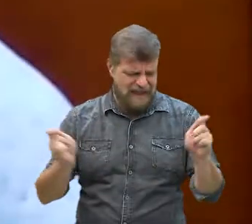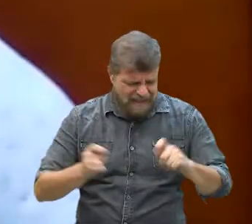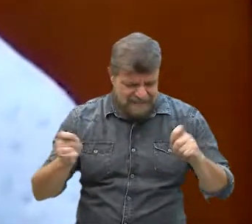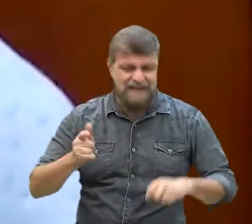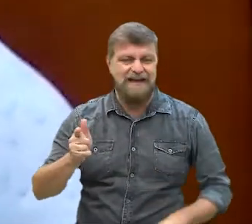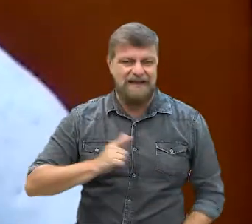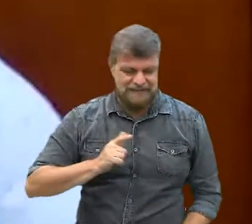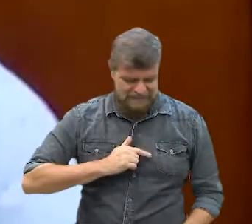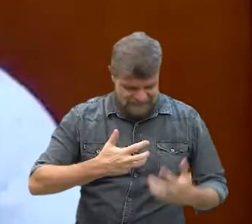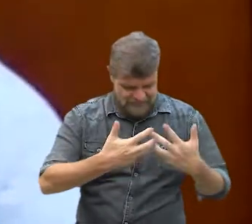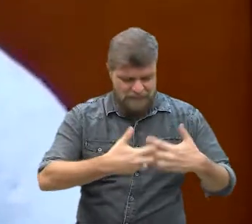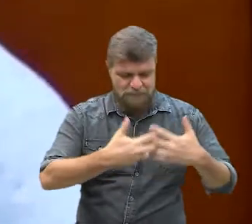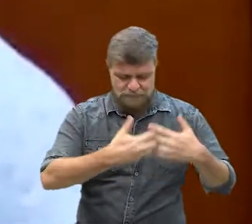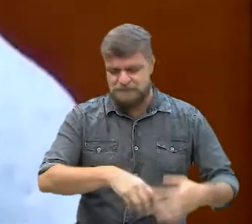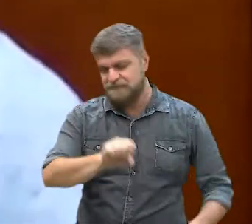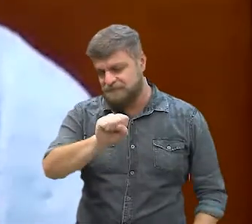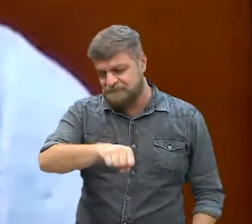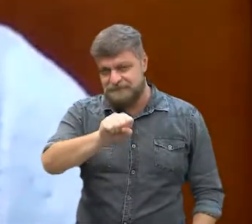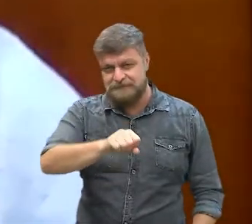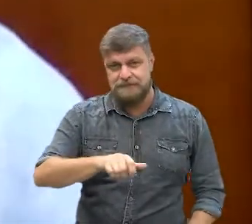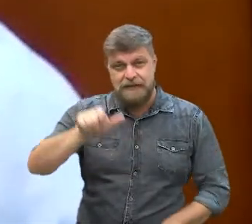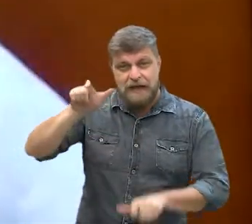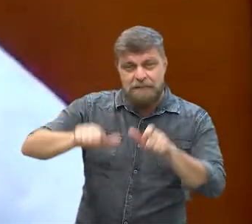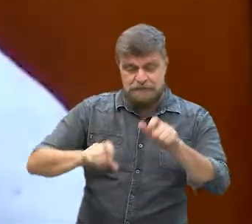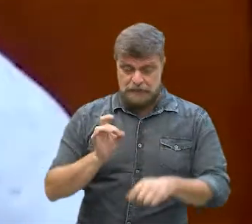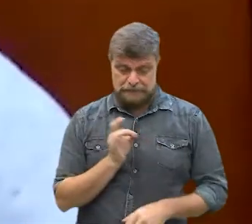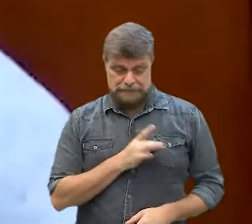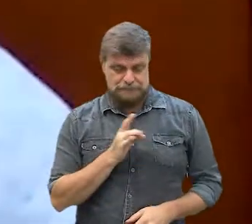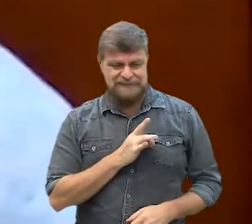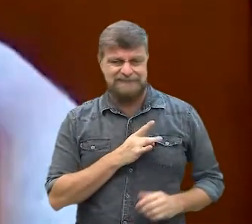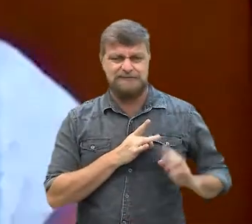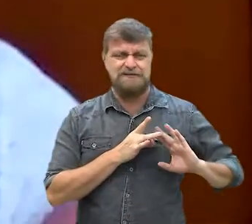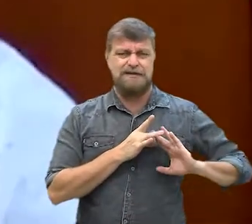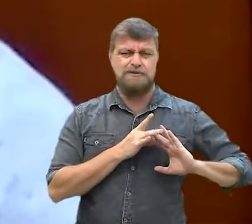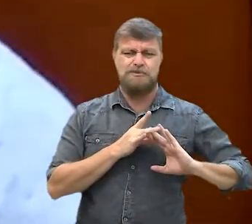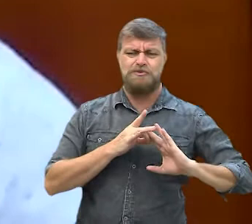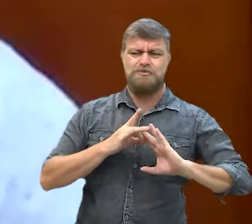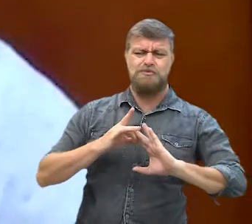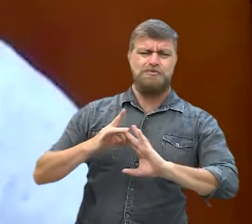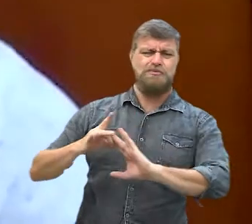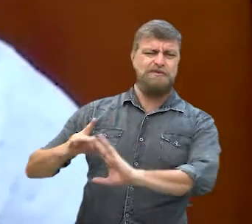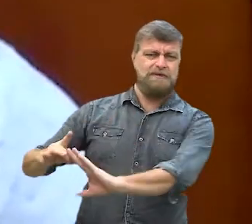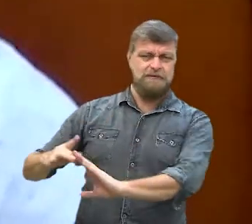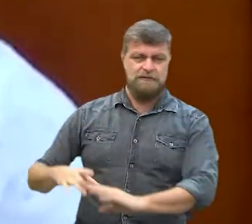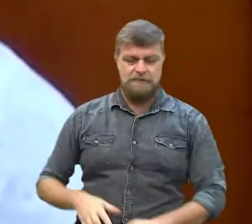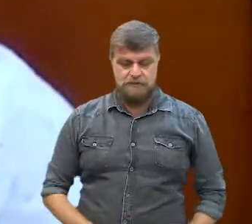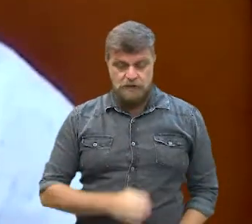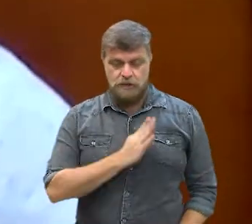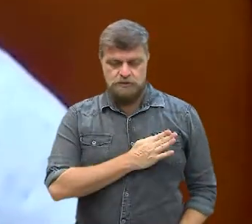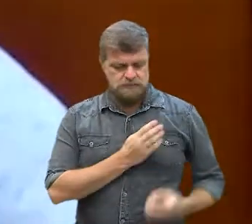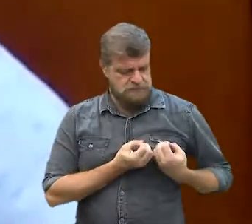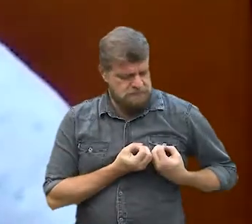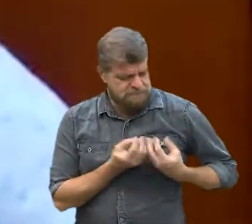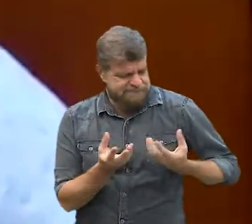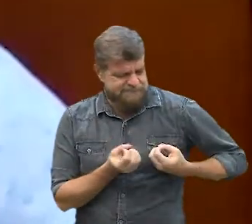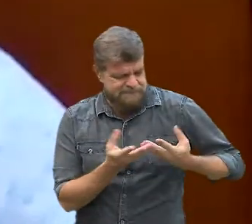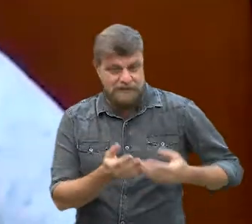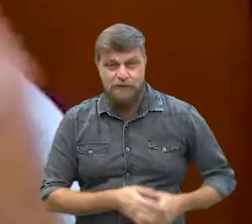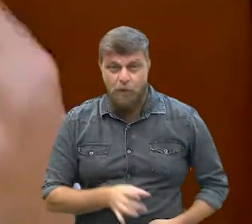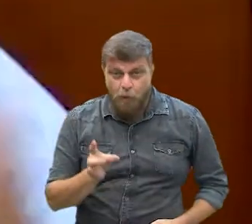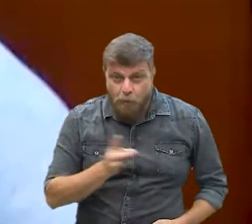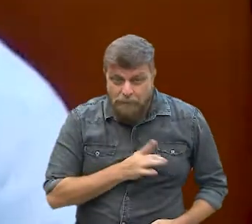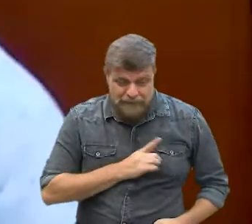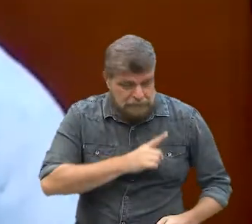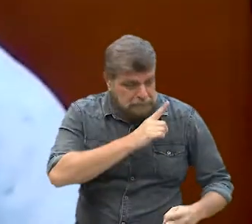Tem muito espaço. As pessoas que estão com medo, não tenham medo, né? Isso eu falo do fundo do coração, assim, o medo realmente